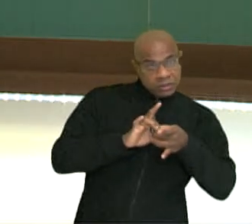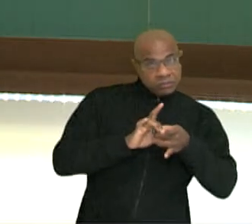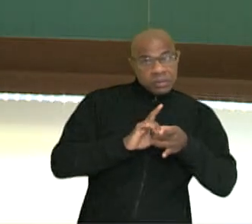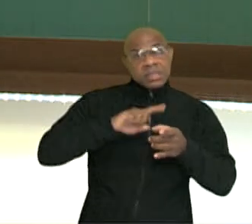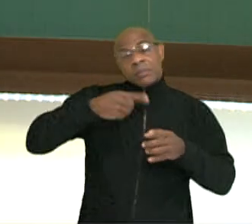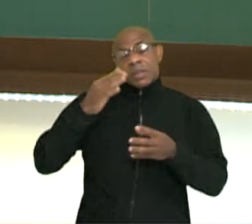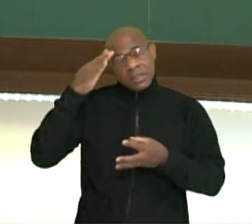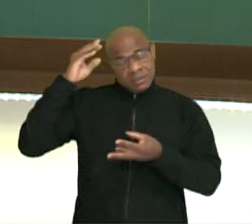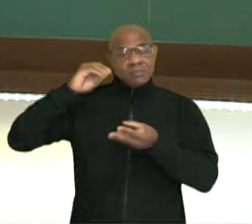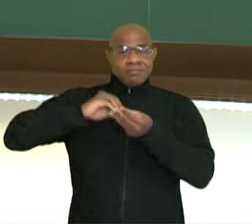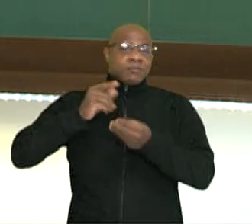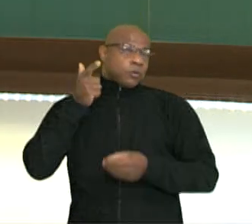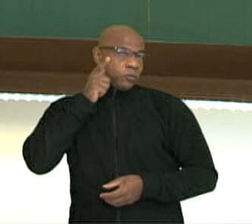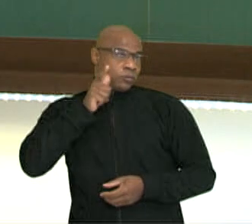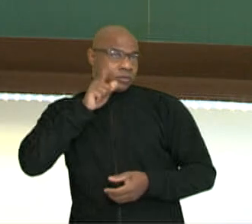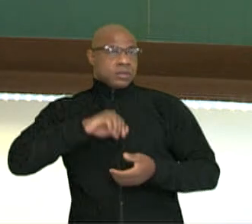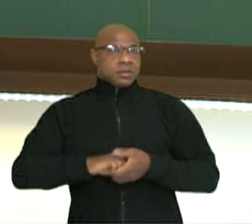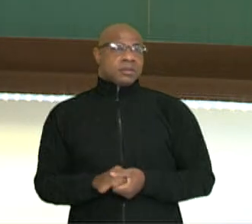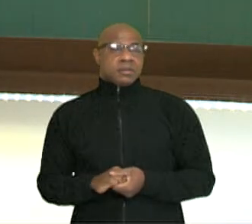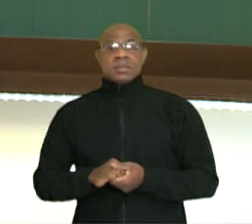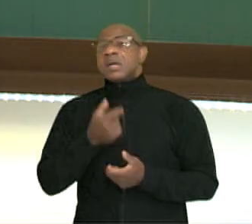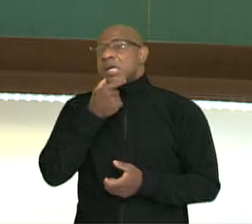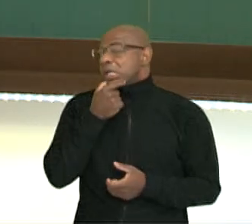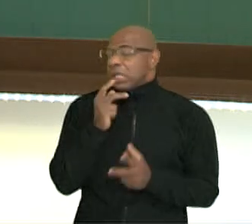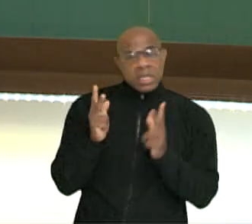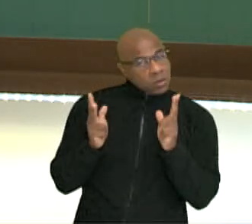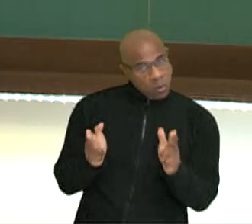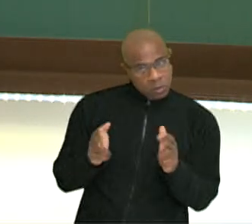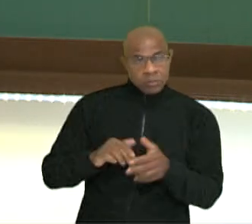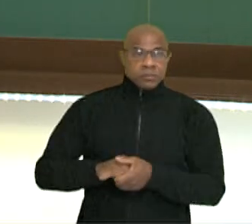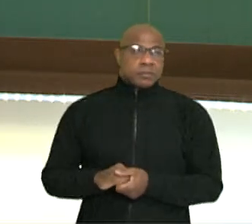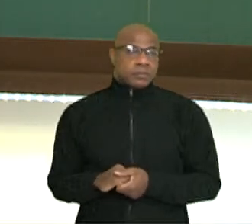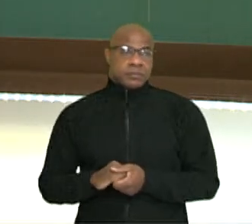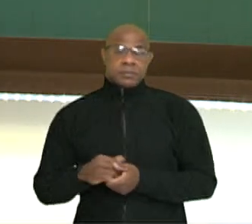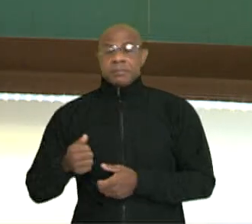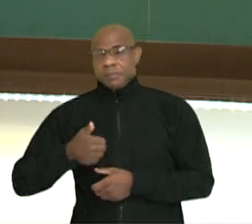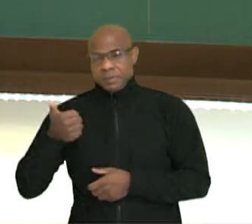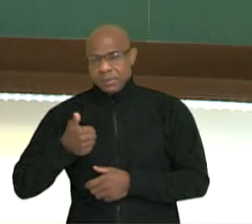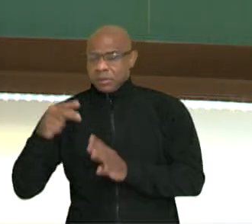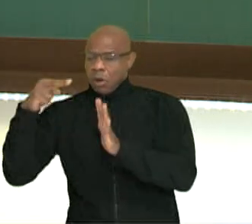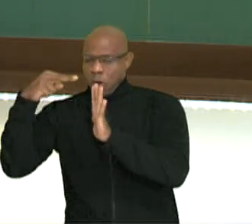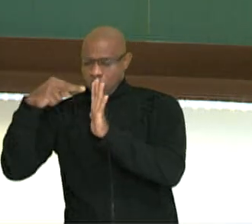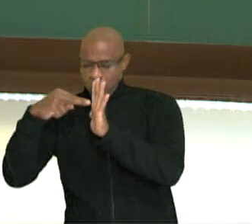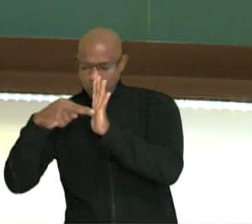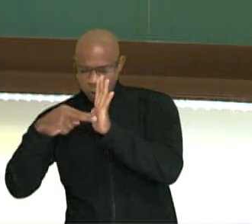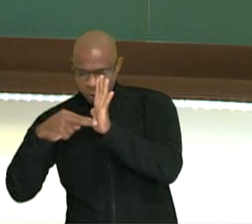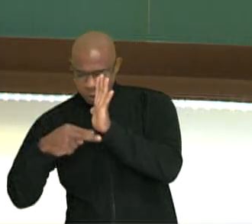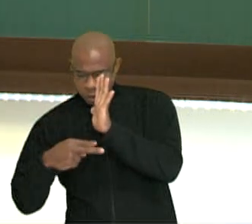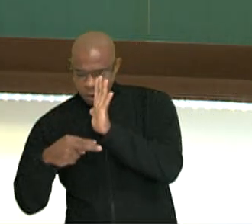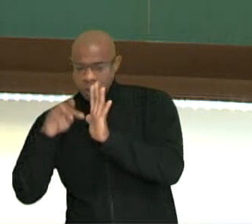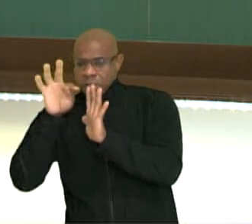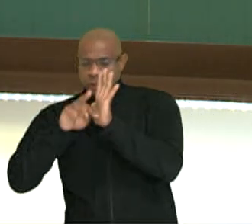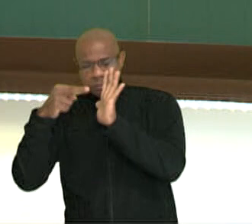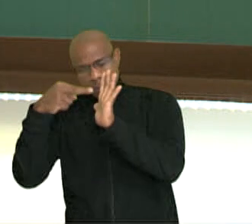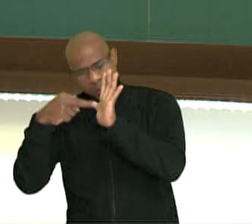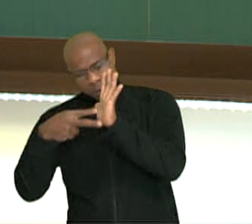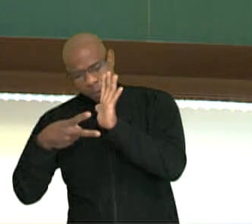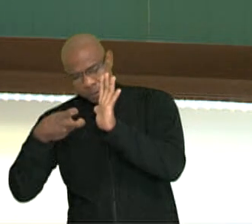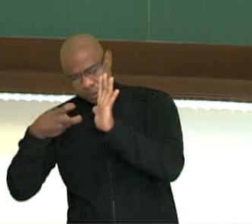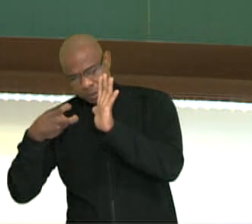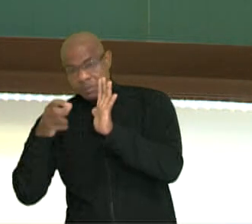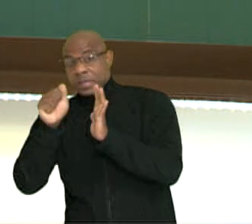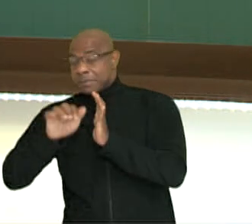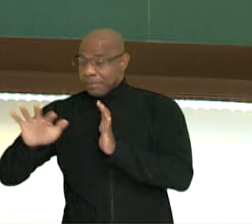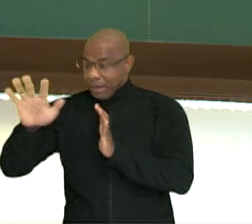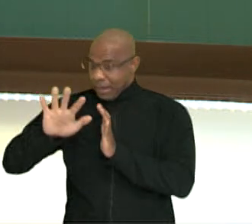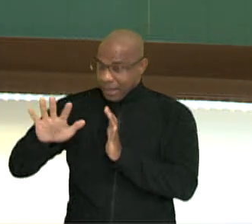entender aquela palavra, certo? Em inglês a mesma coisa. Primeiro, dá uma passada de olho, olha o texto, observa bem a